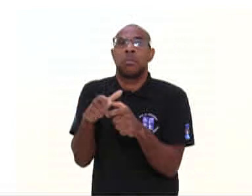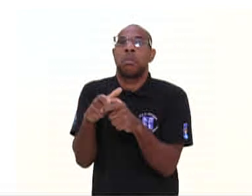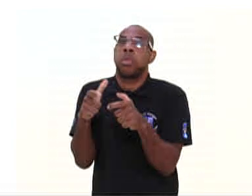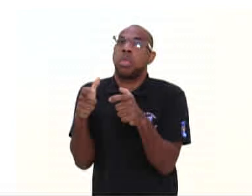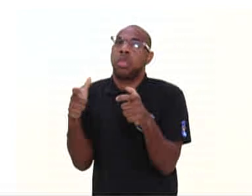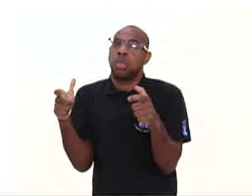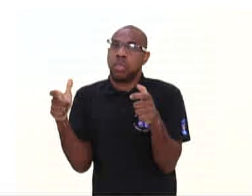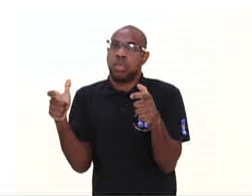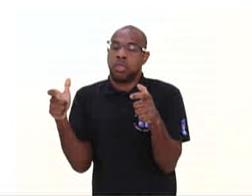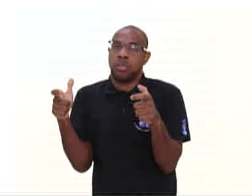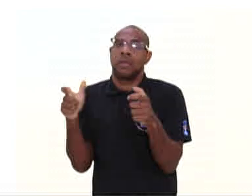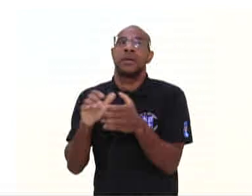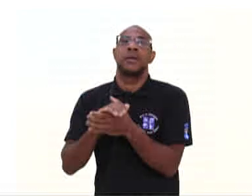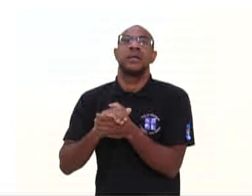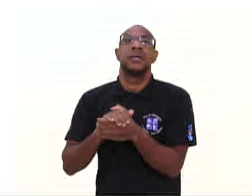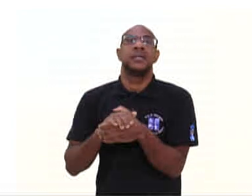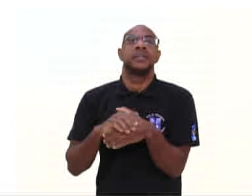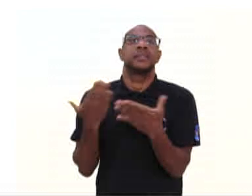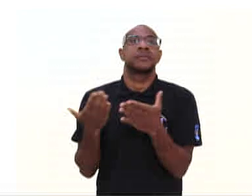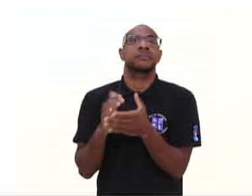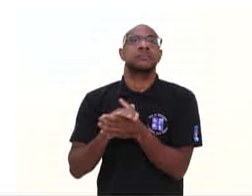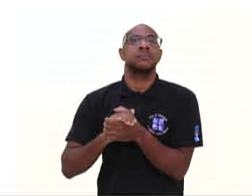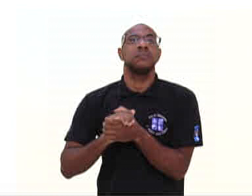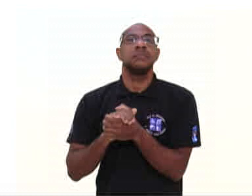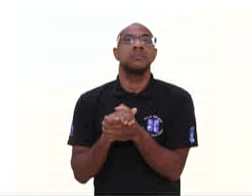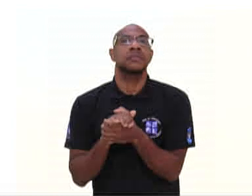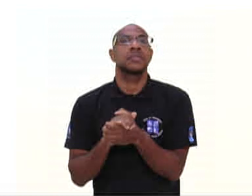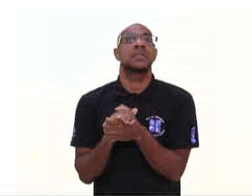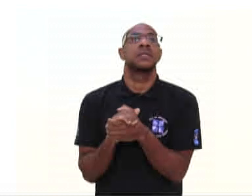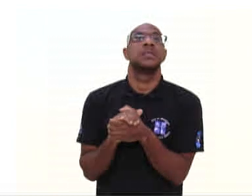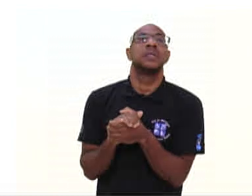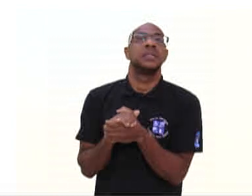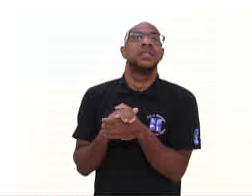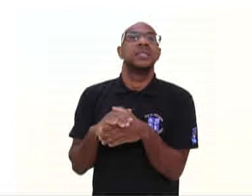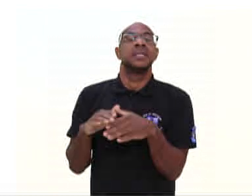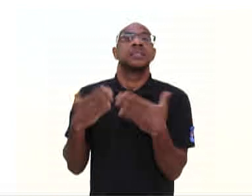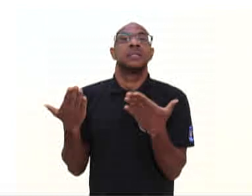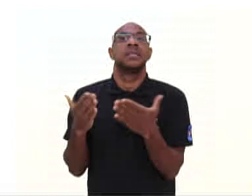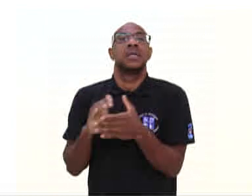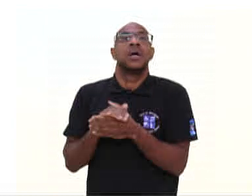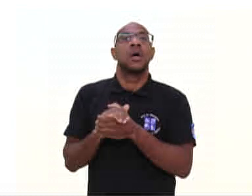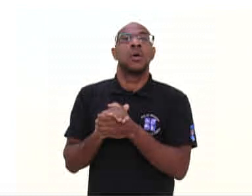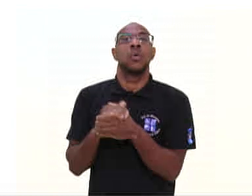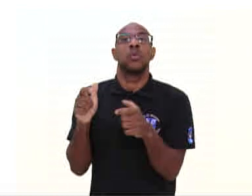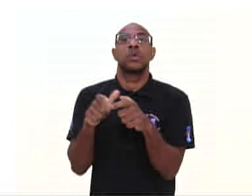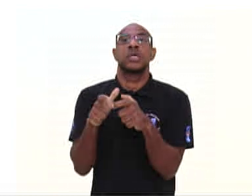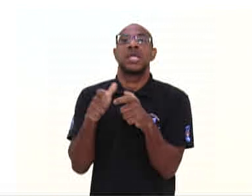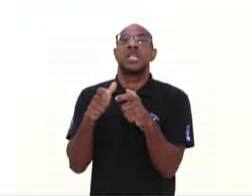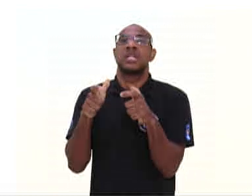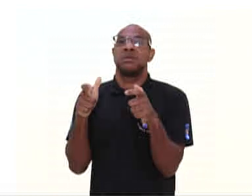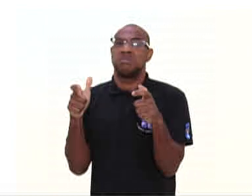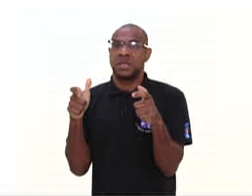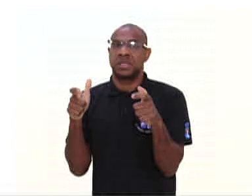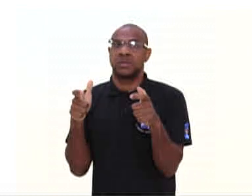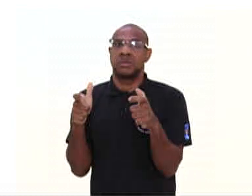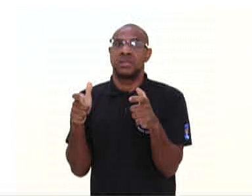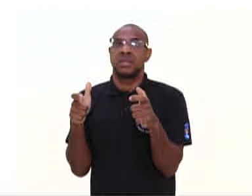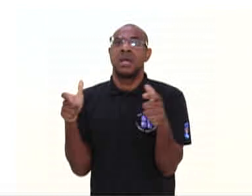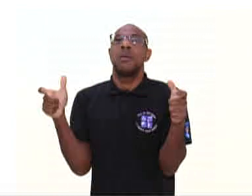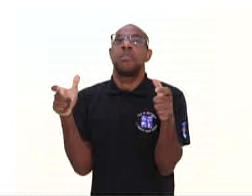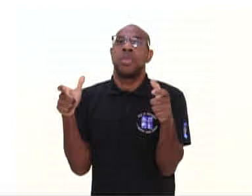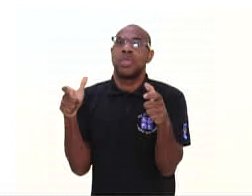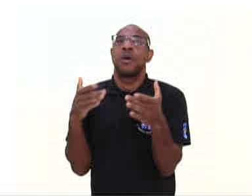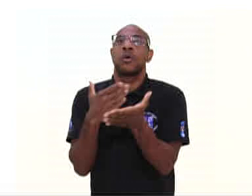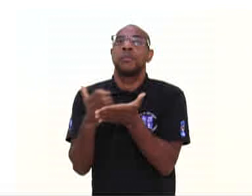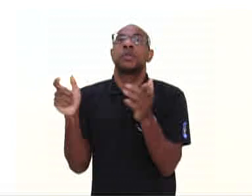de 38,8% para 31,9%. Os movimentos de crescimento de domicílios em que havia televisão de tela